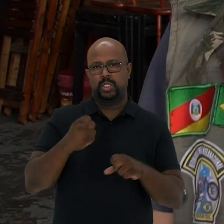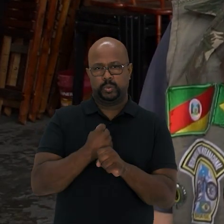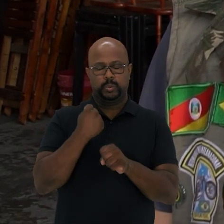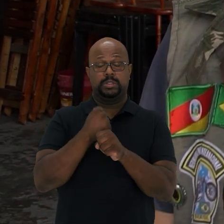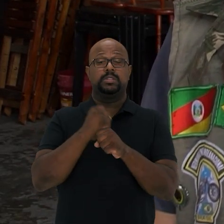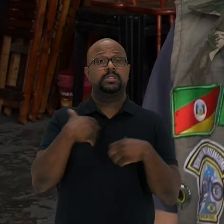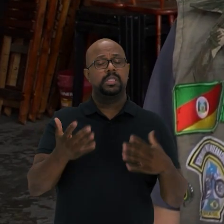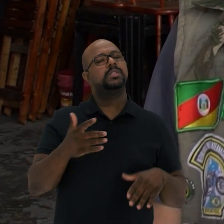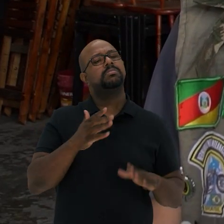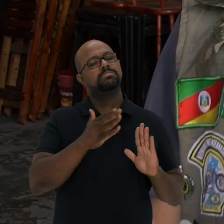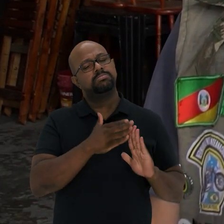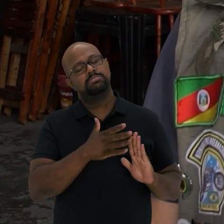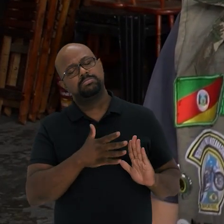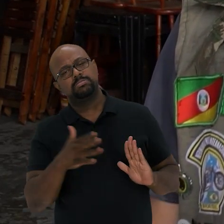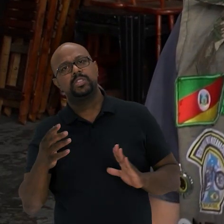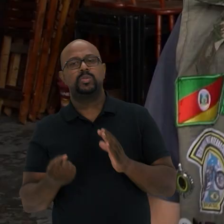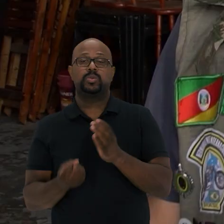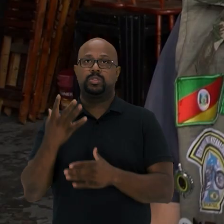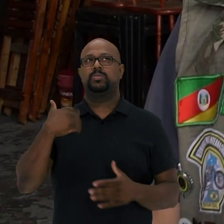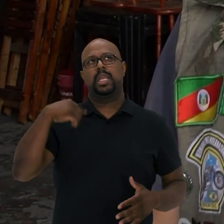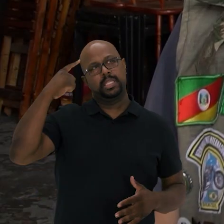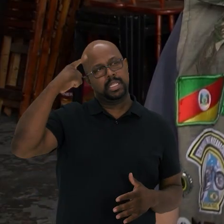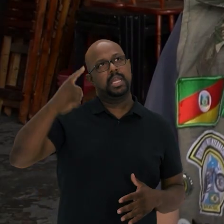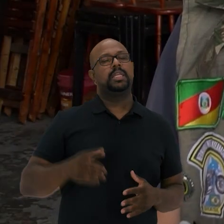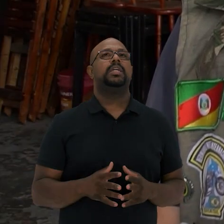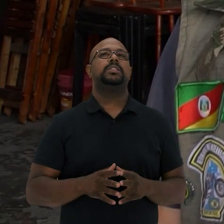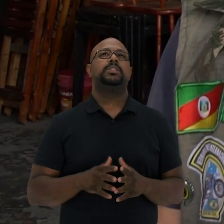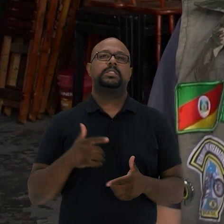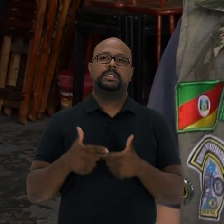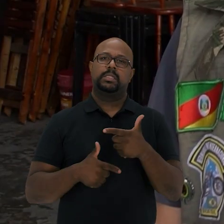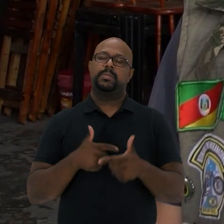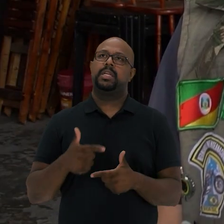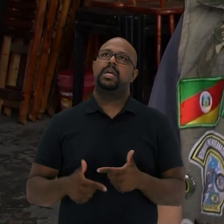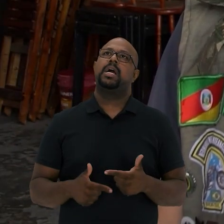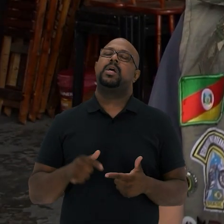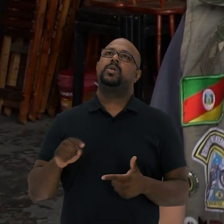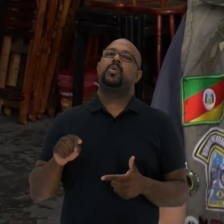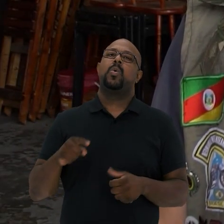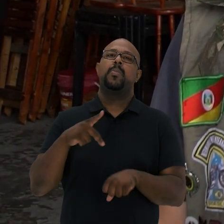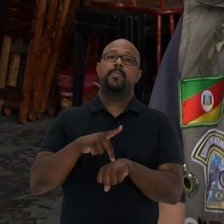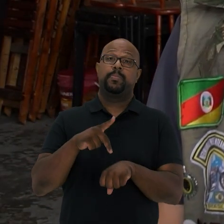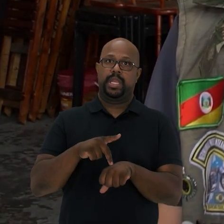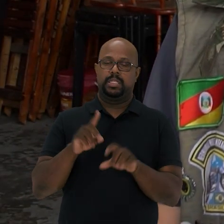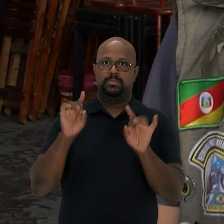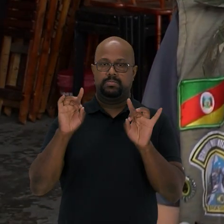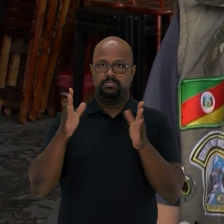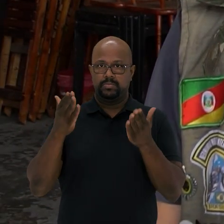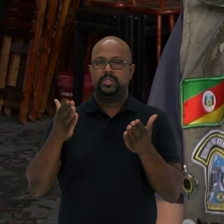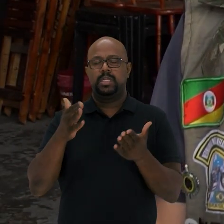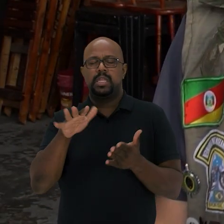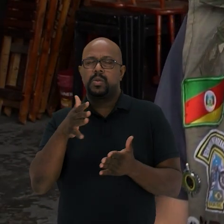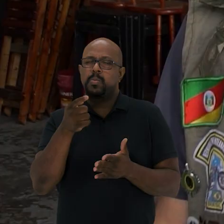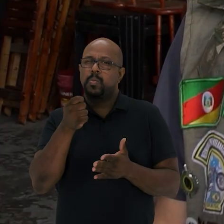meio tempo surgiu a ideia de se trabalhar com pedras preciosas